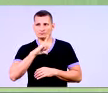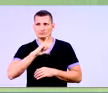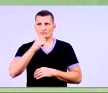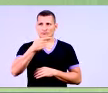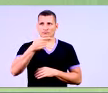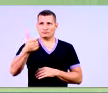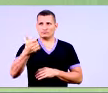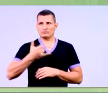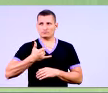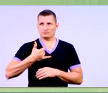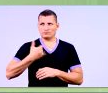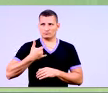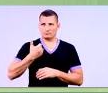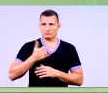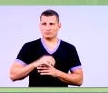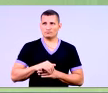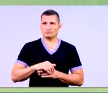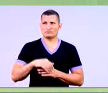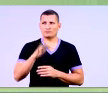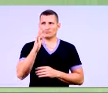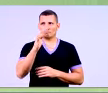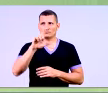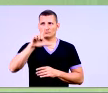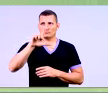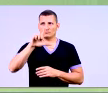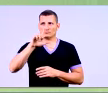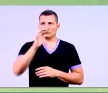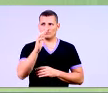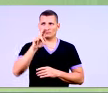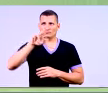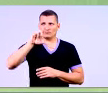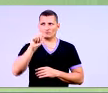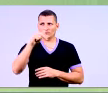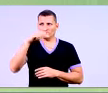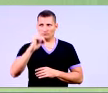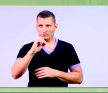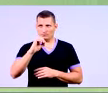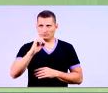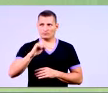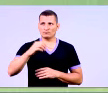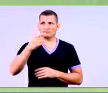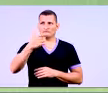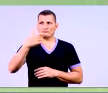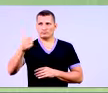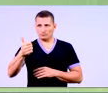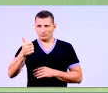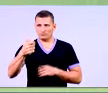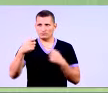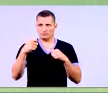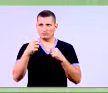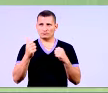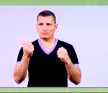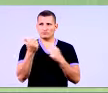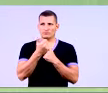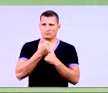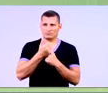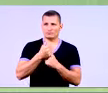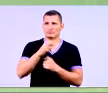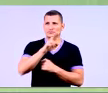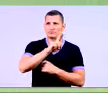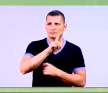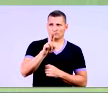fulano e o 21 devem ser substituídos pelo nome